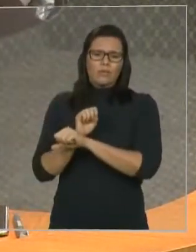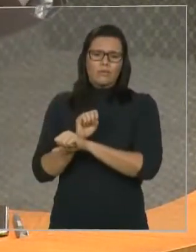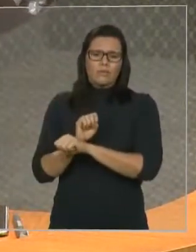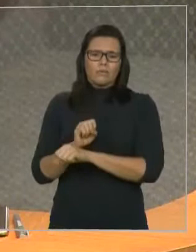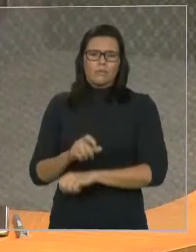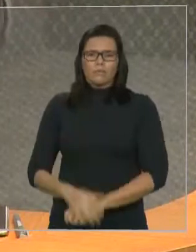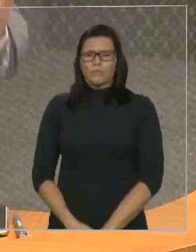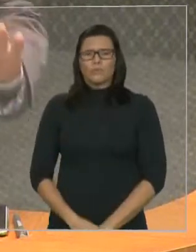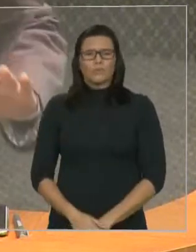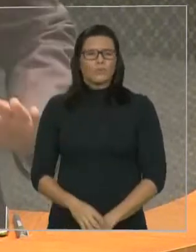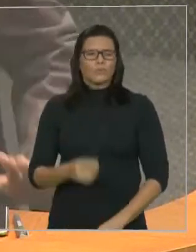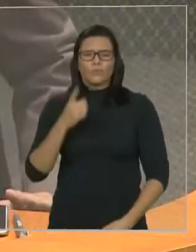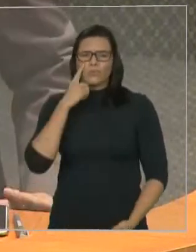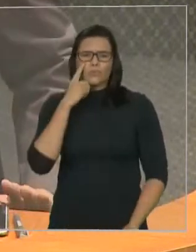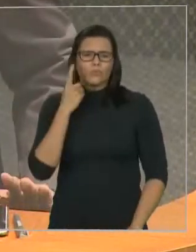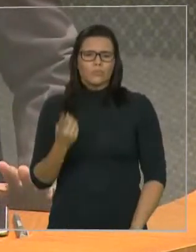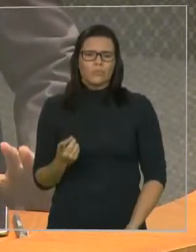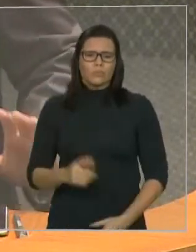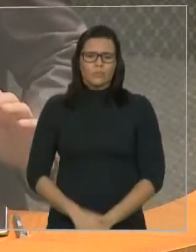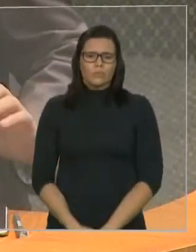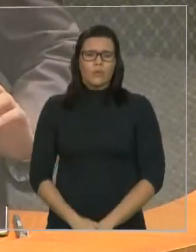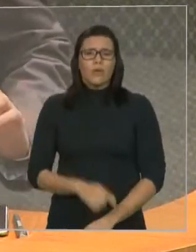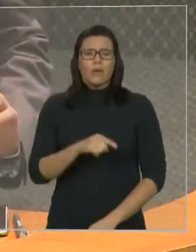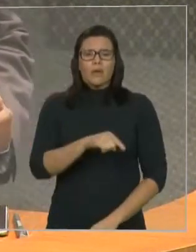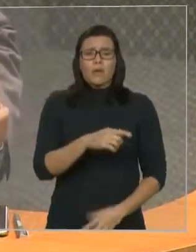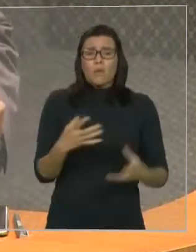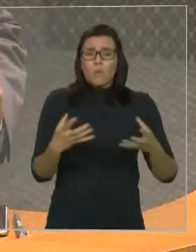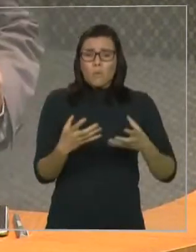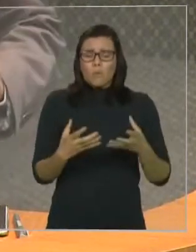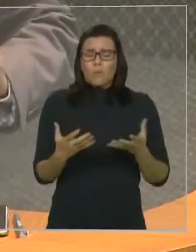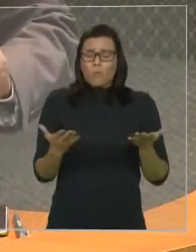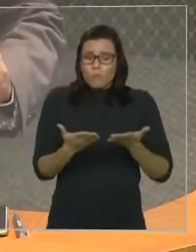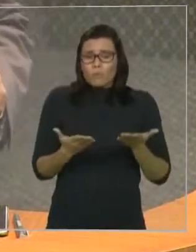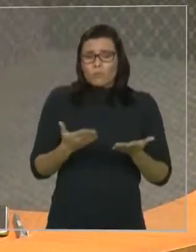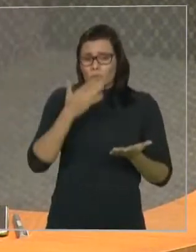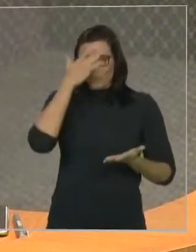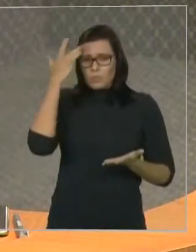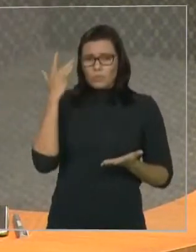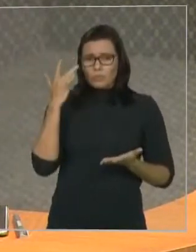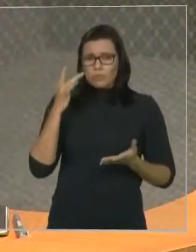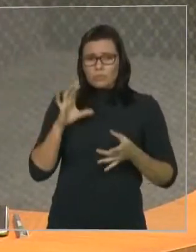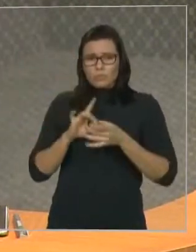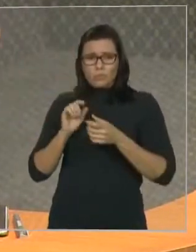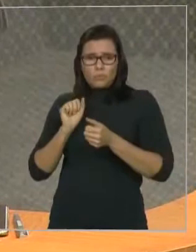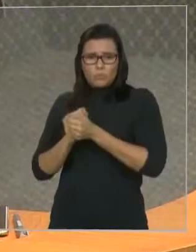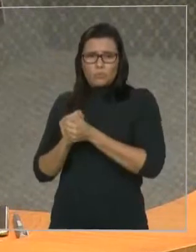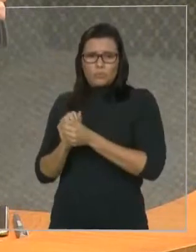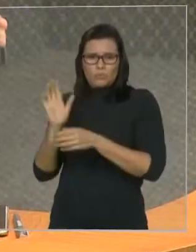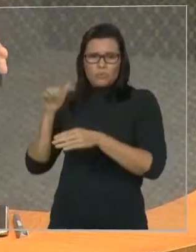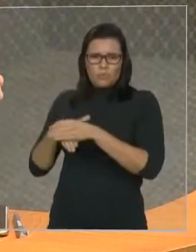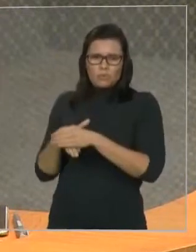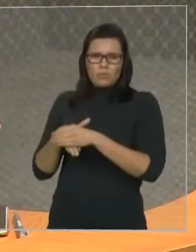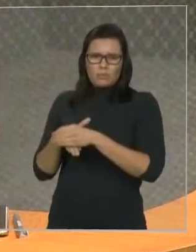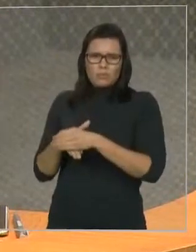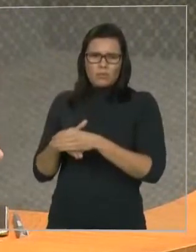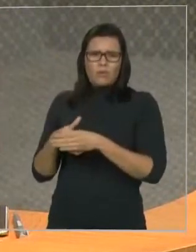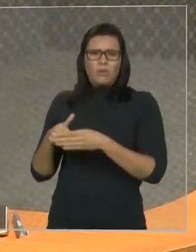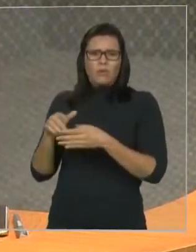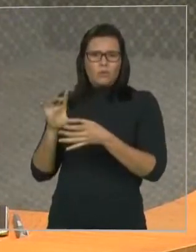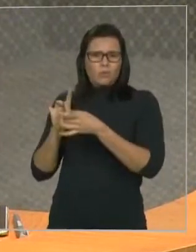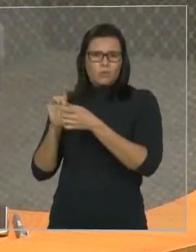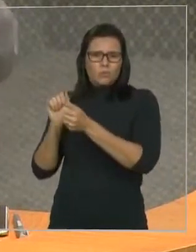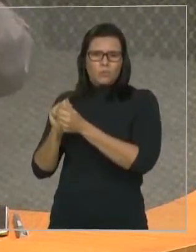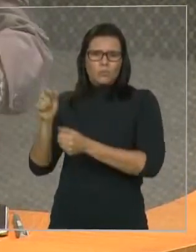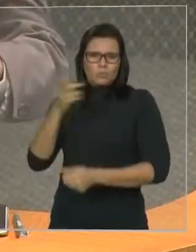usar. Eles vão esconder, como aqueles que atiram a pedra e escondem as mãos. Mas a população está